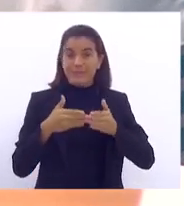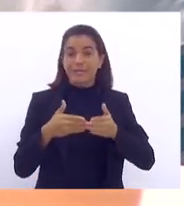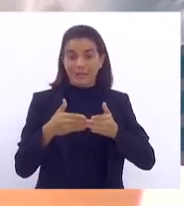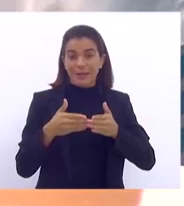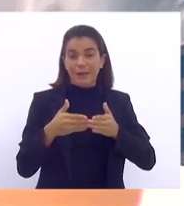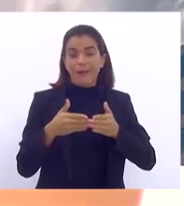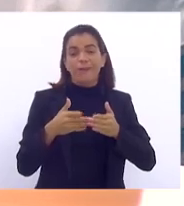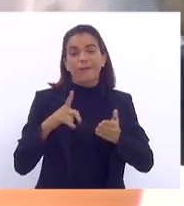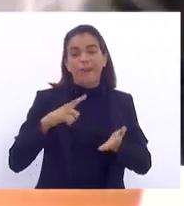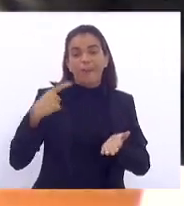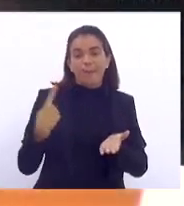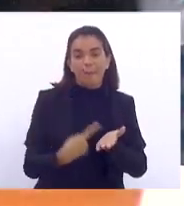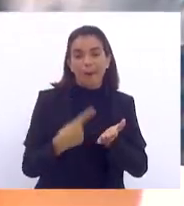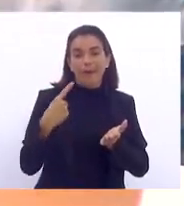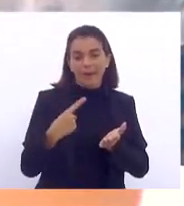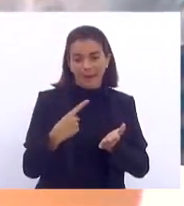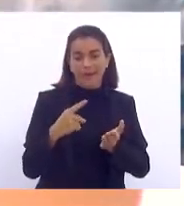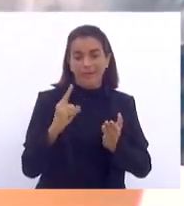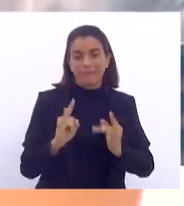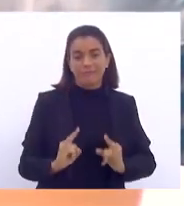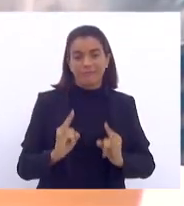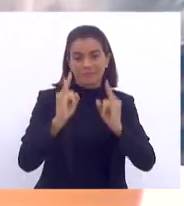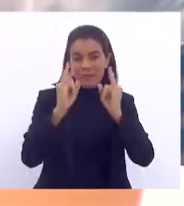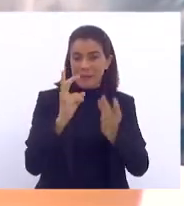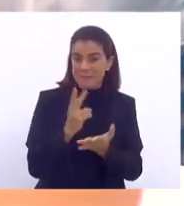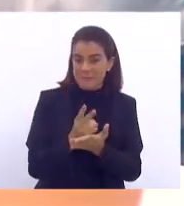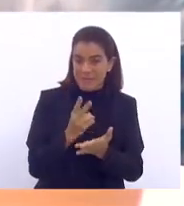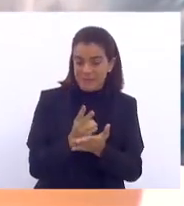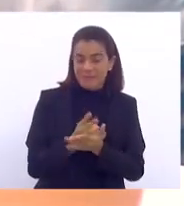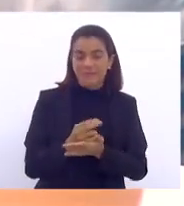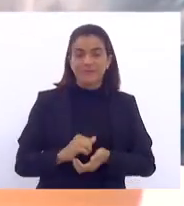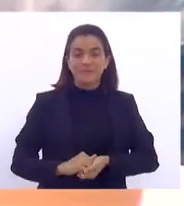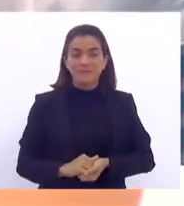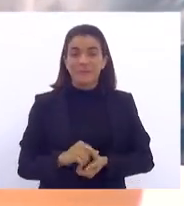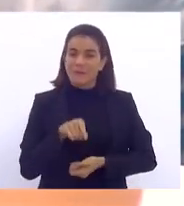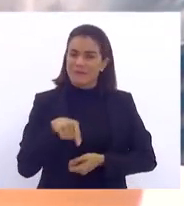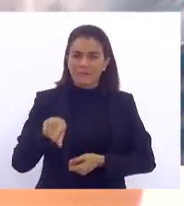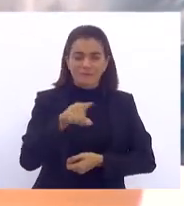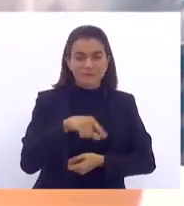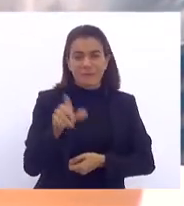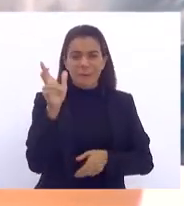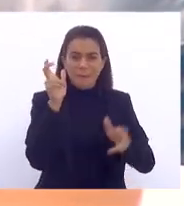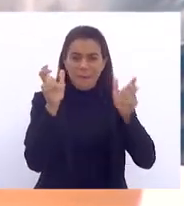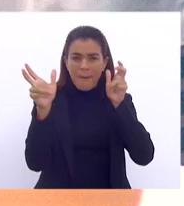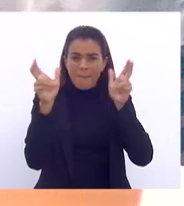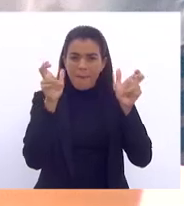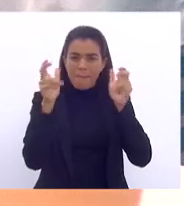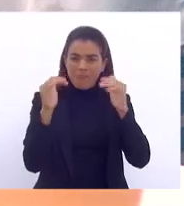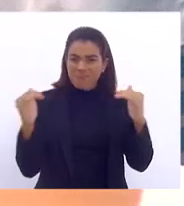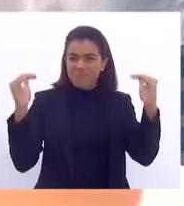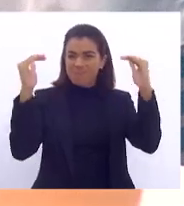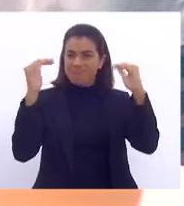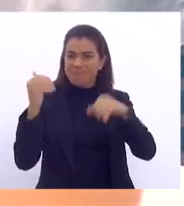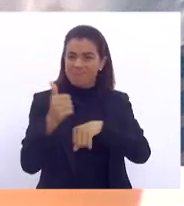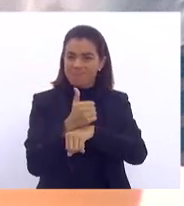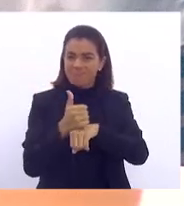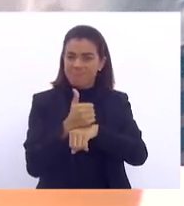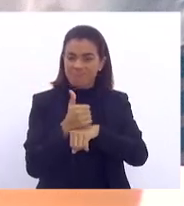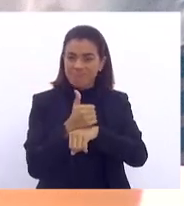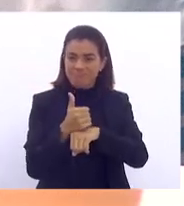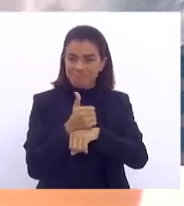no prédio mas eu tenho certeza que vocês estarão em boas mãos ouvindo um um debate de alto nível Marquim mas que eu não